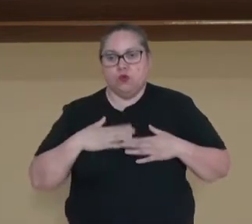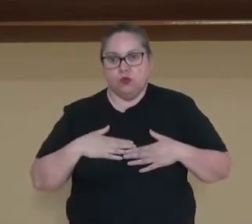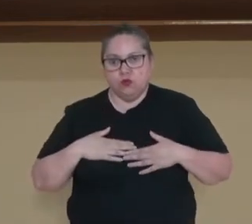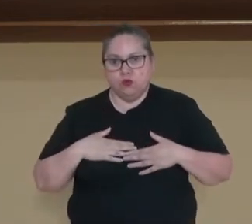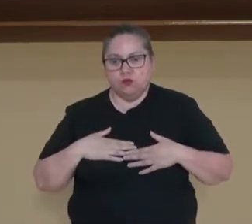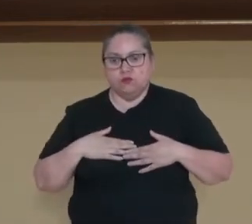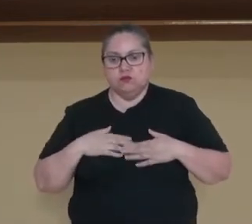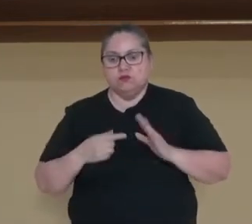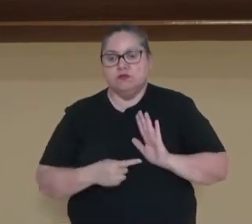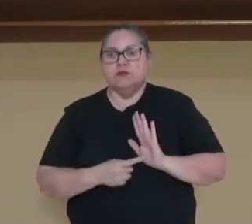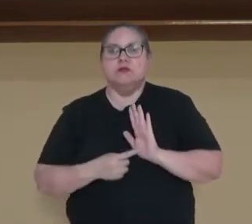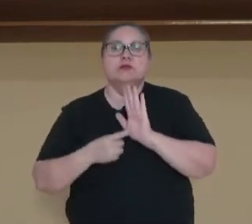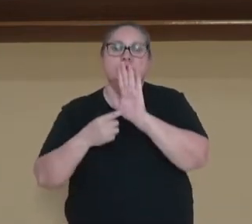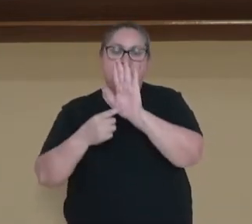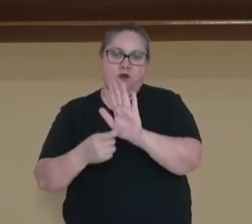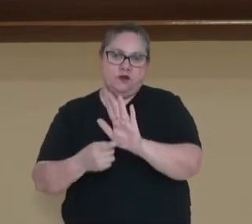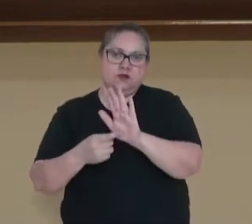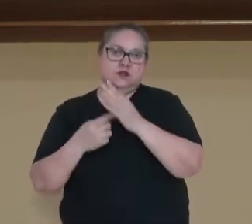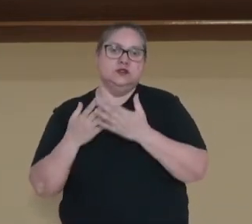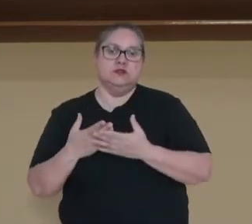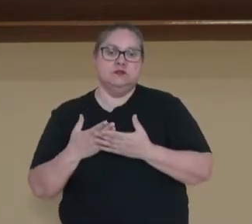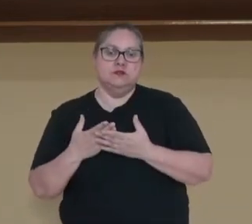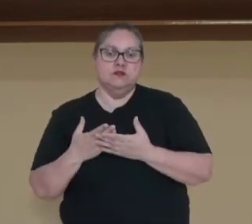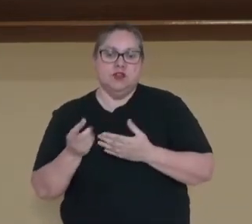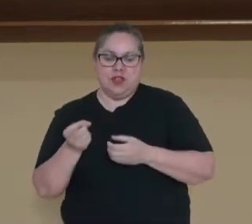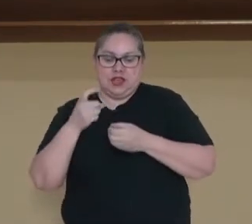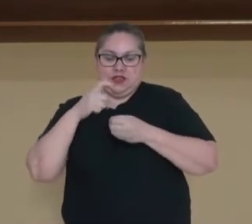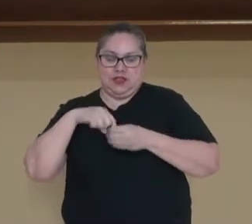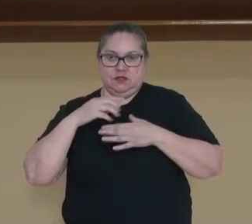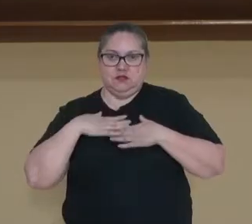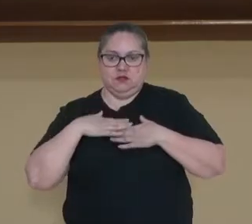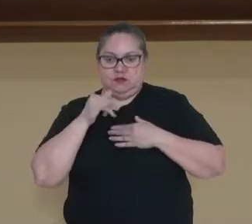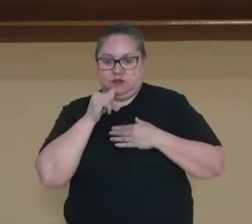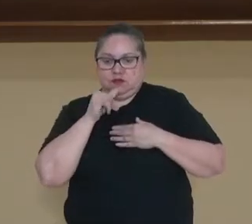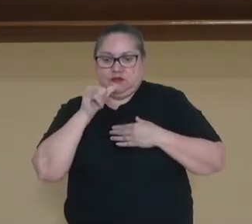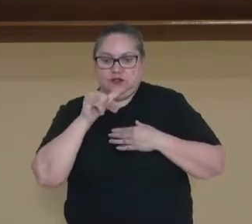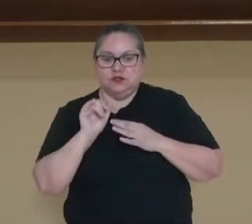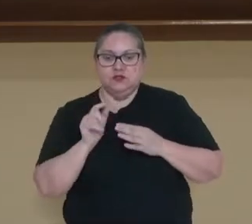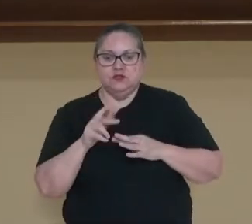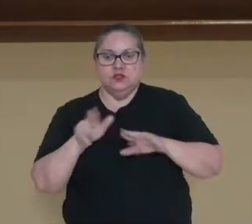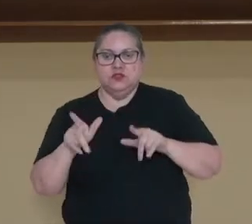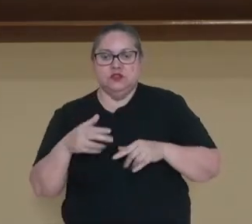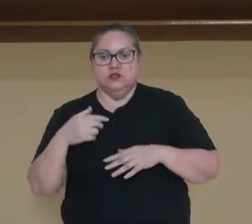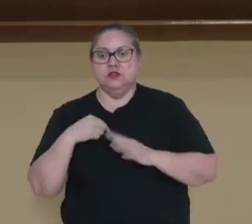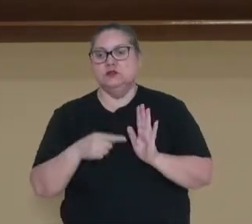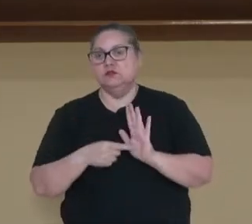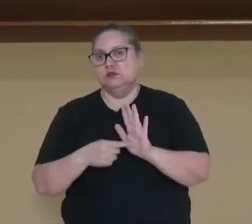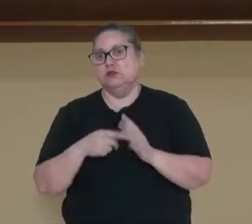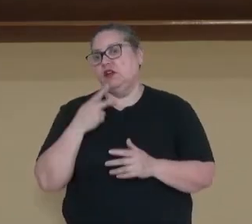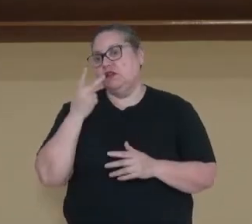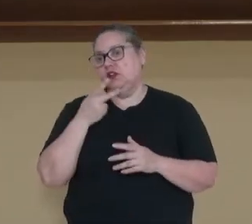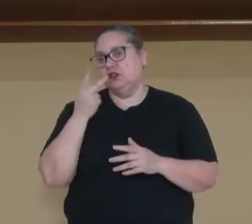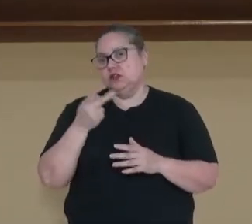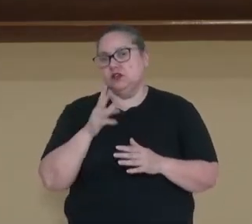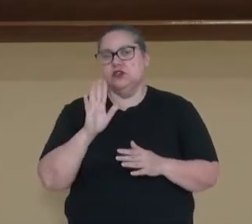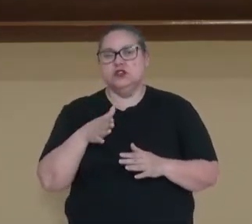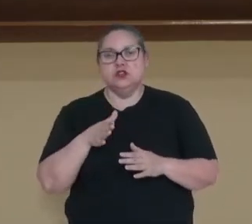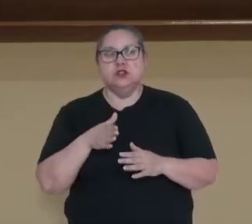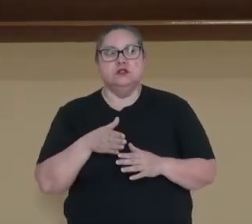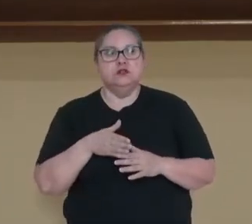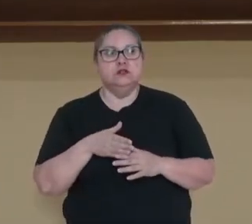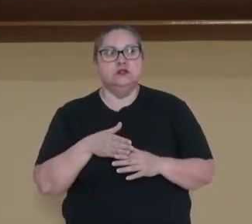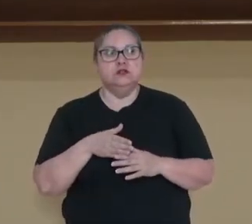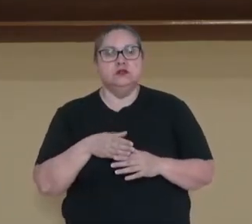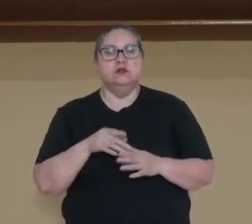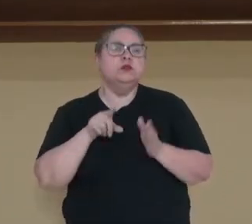vezes, transmite para os outros uma mensagem diferente do que a que nós estamos falando. Você já cumprimentou alguém